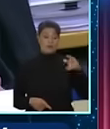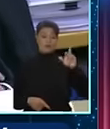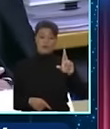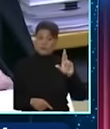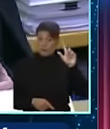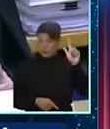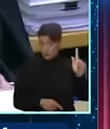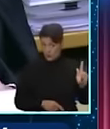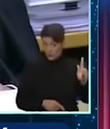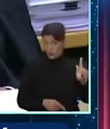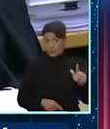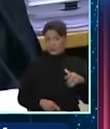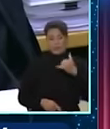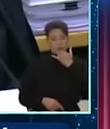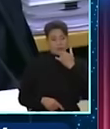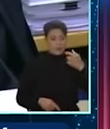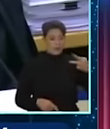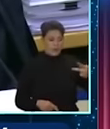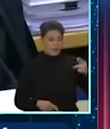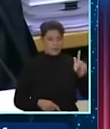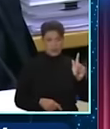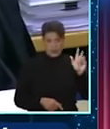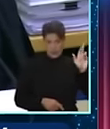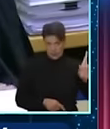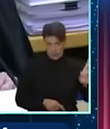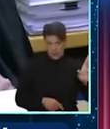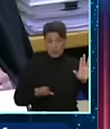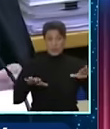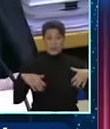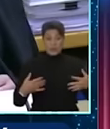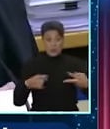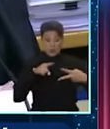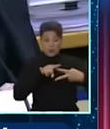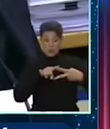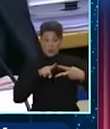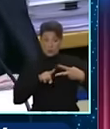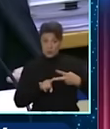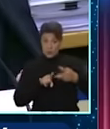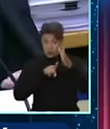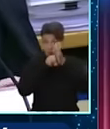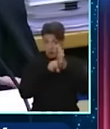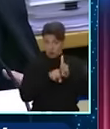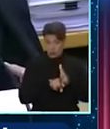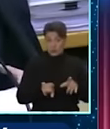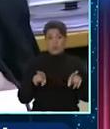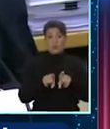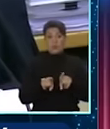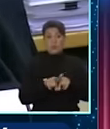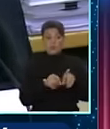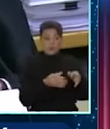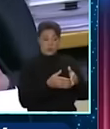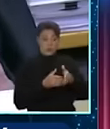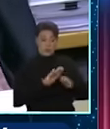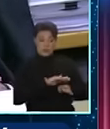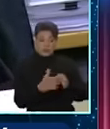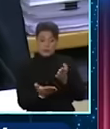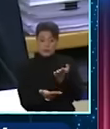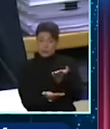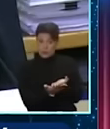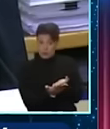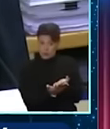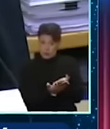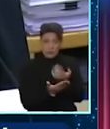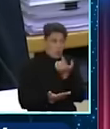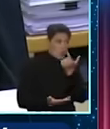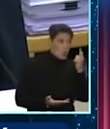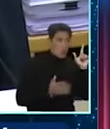lá realmente pressionando O Pacheco na terra dele eh do presidente do congresso que até agora tem sido inerte contra todos os mandos e